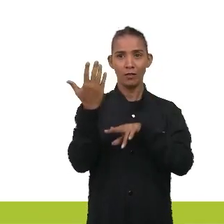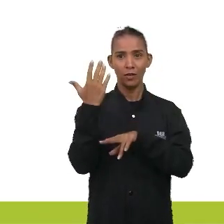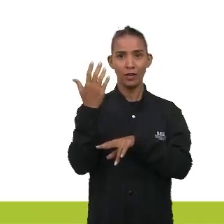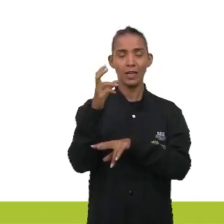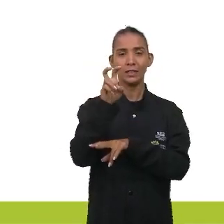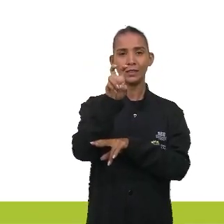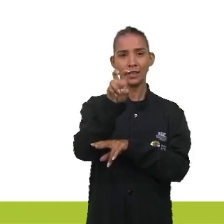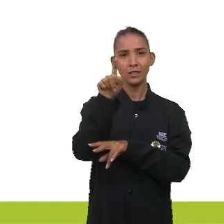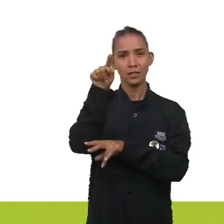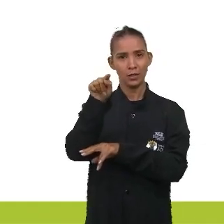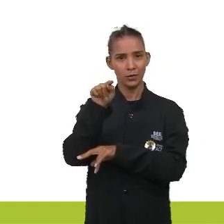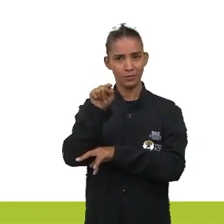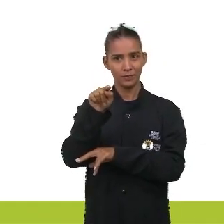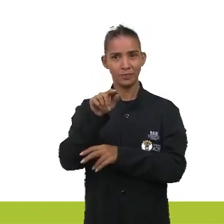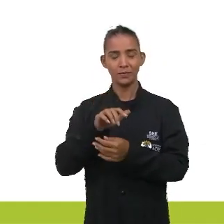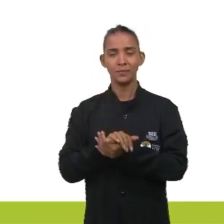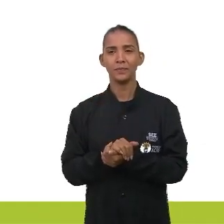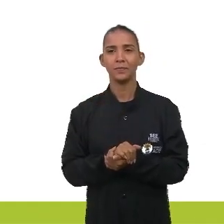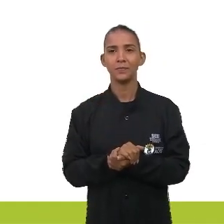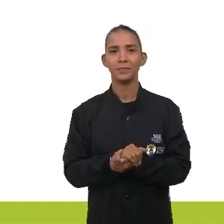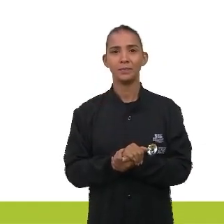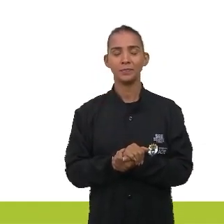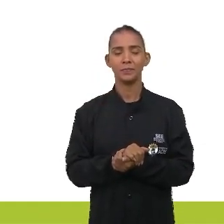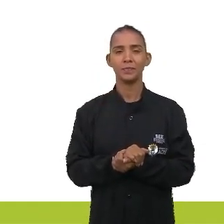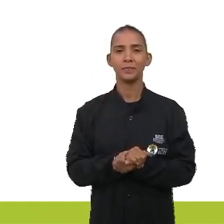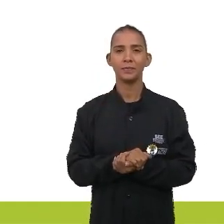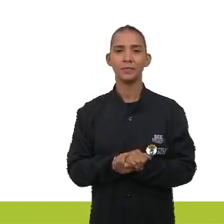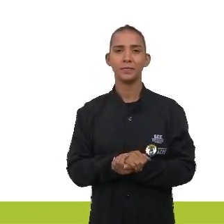fatorial. Ok?